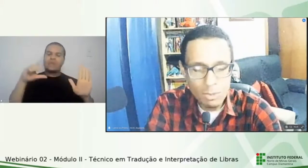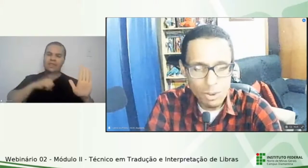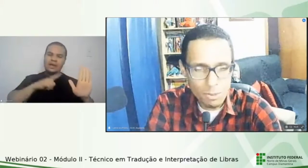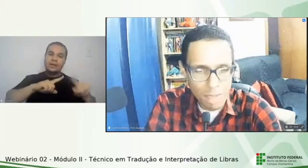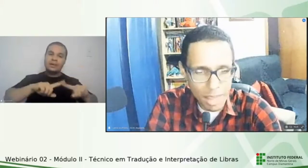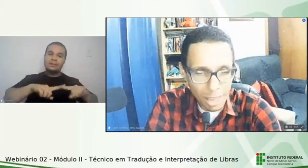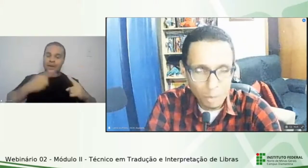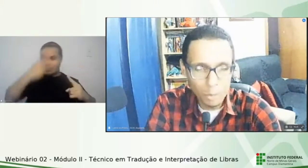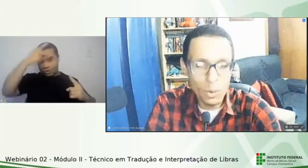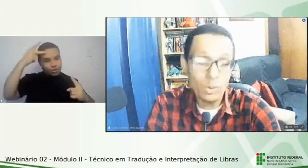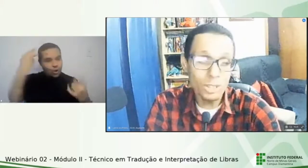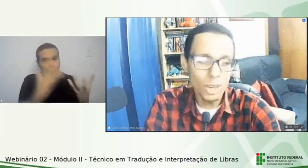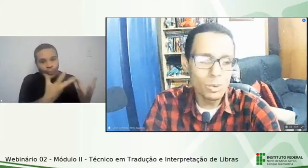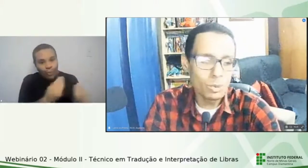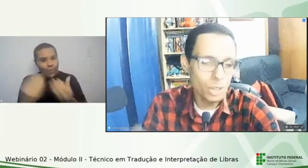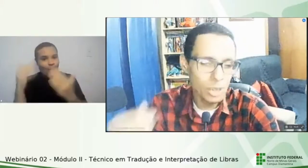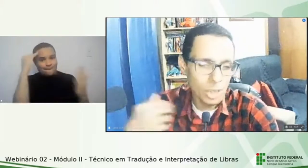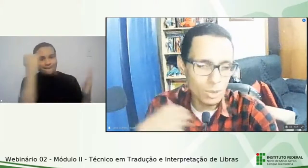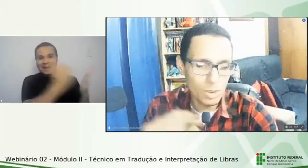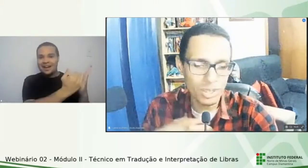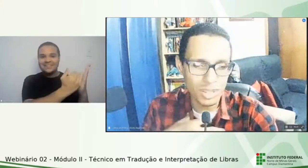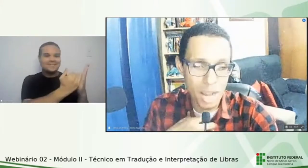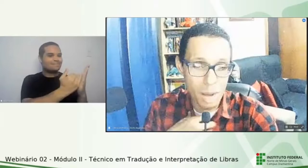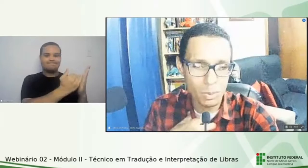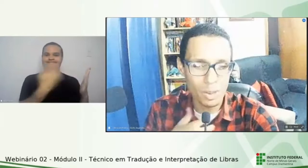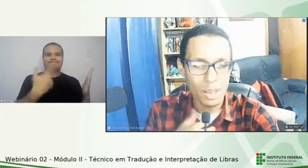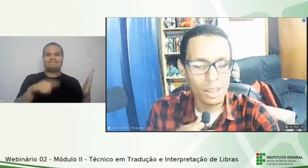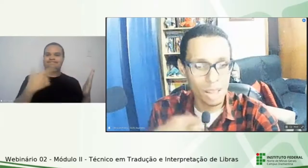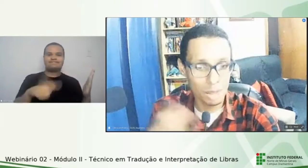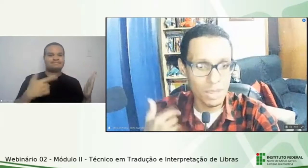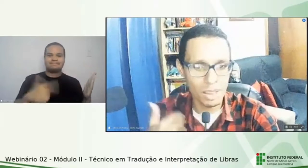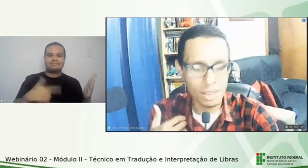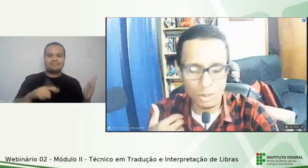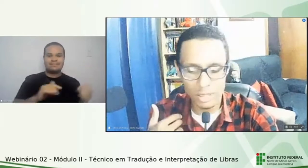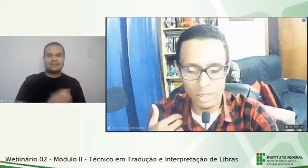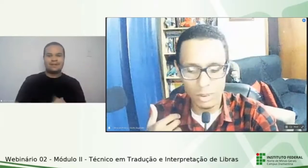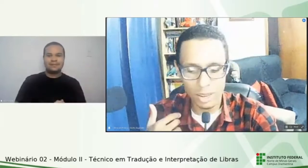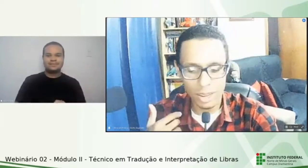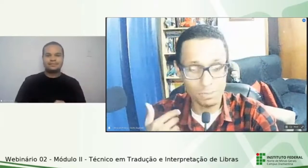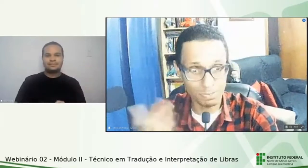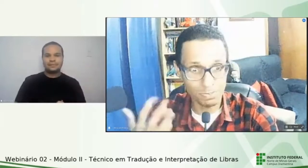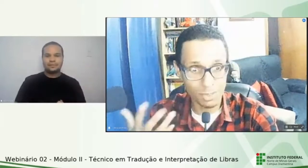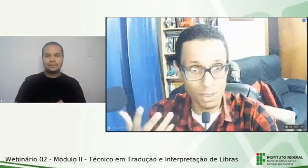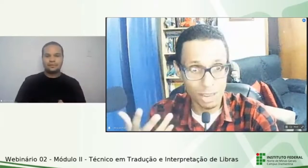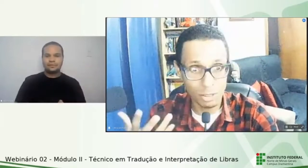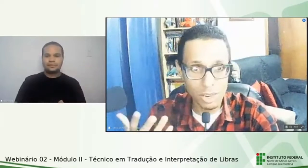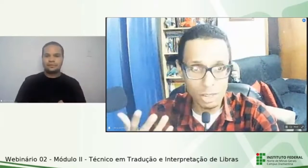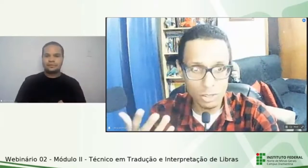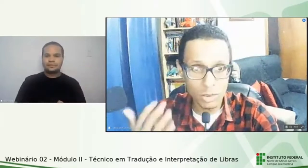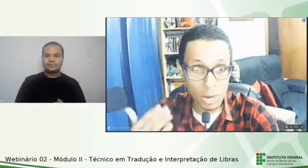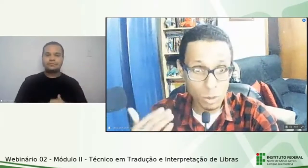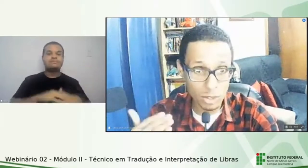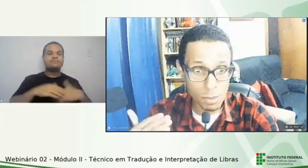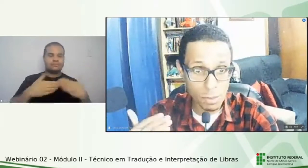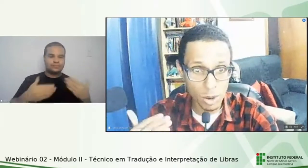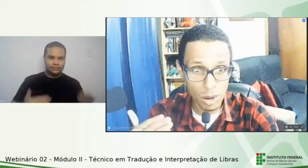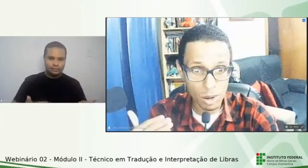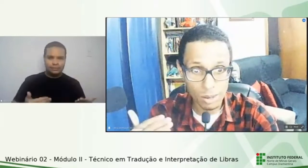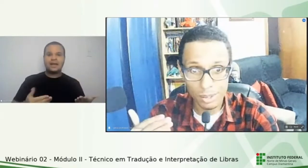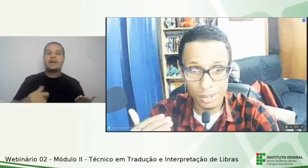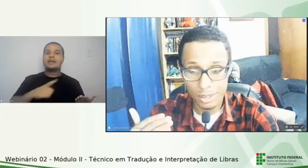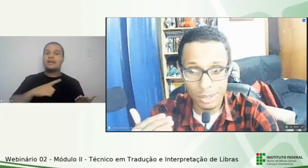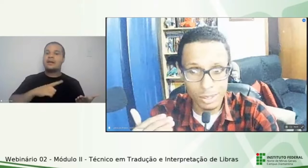um movimento onde eu utilizo esse termo, a minha ex-orientadora, ela fala sobre isso, da inclusão